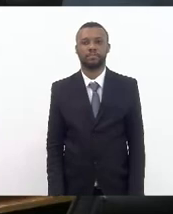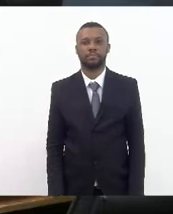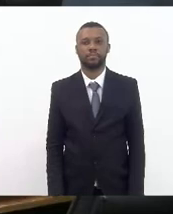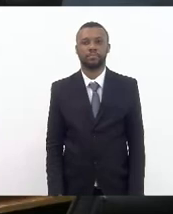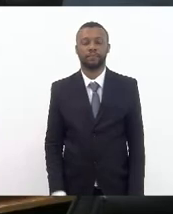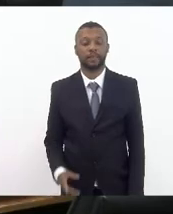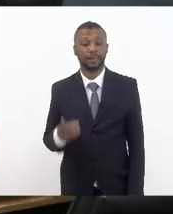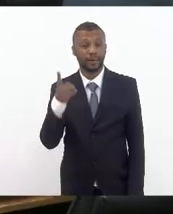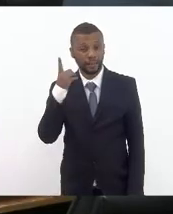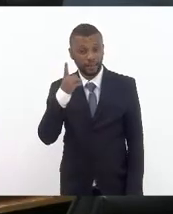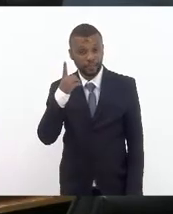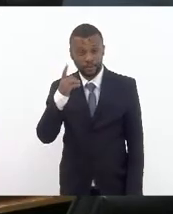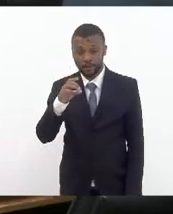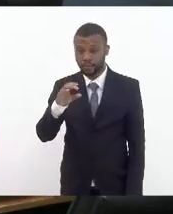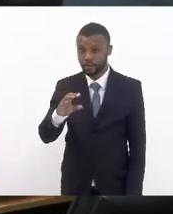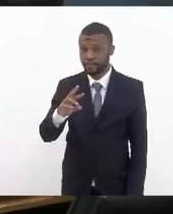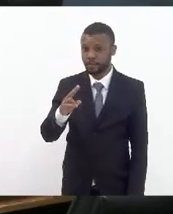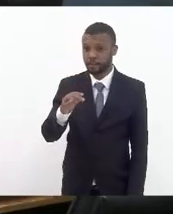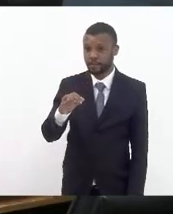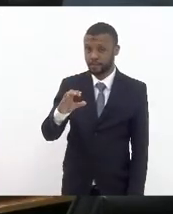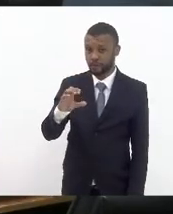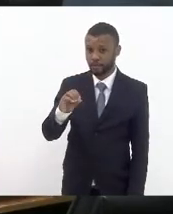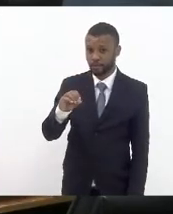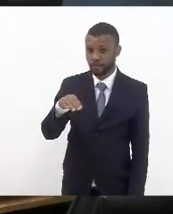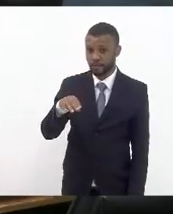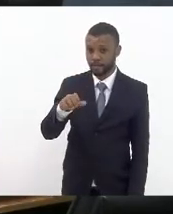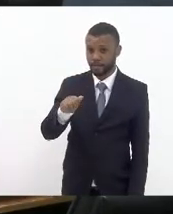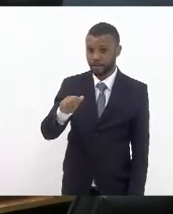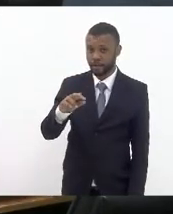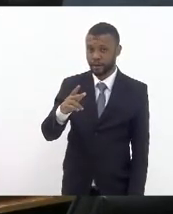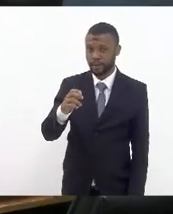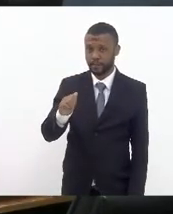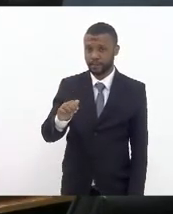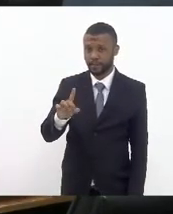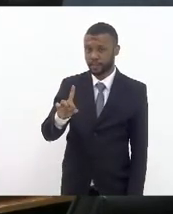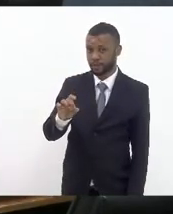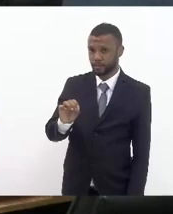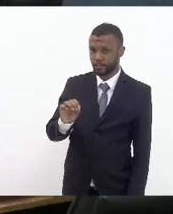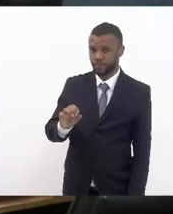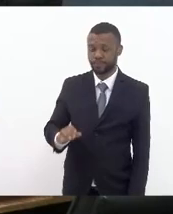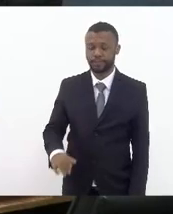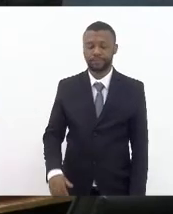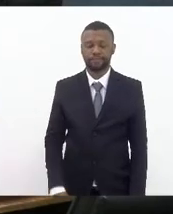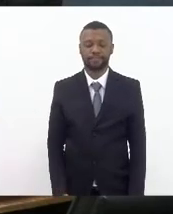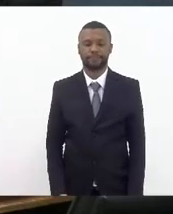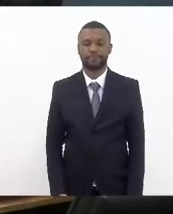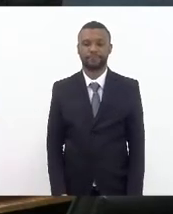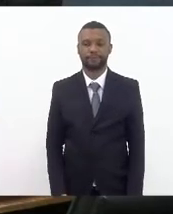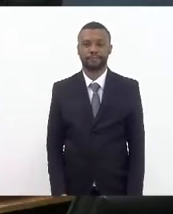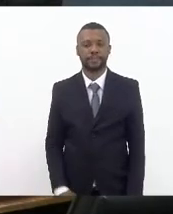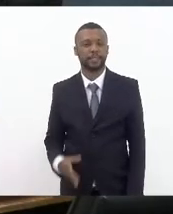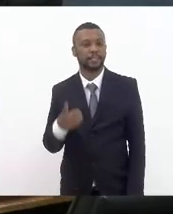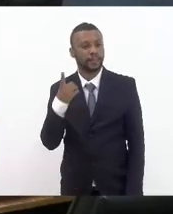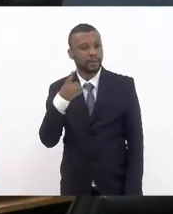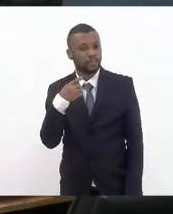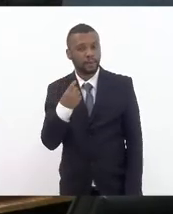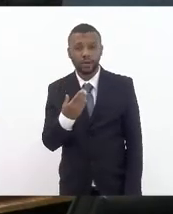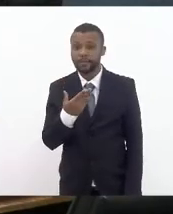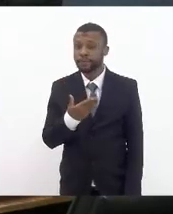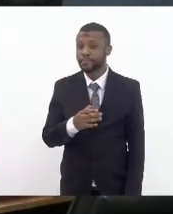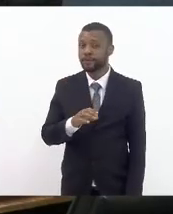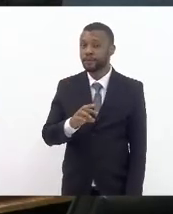Deputado Chico Machado. Deputado Chico Machado. Deputado Chiquinho da Mangueira.